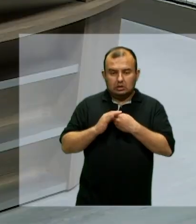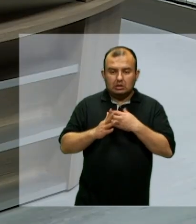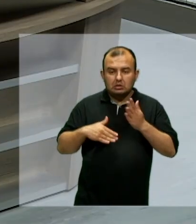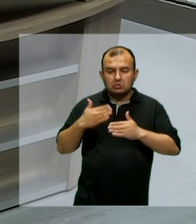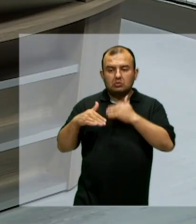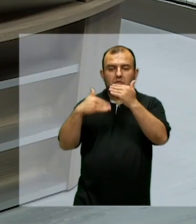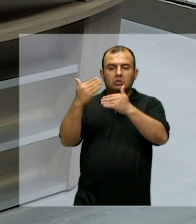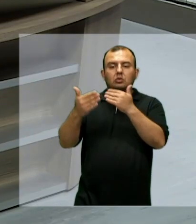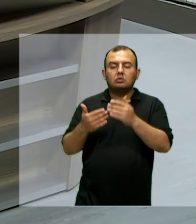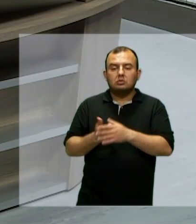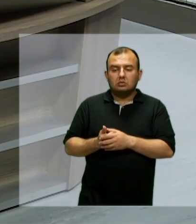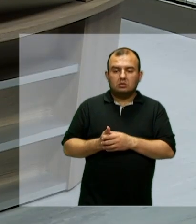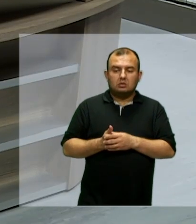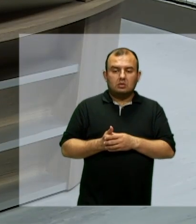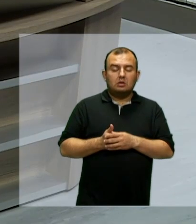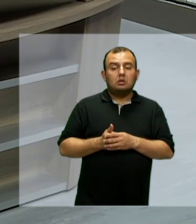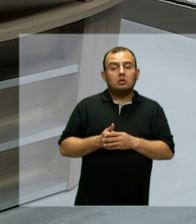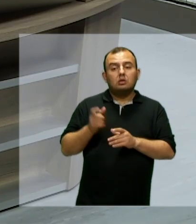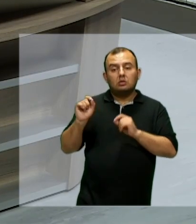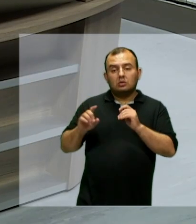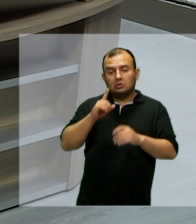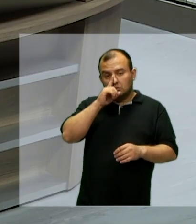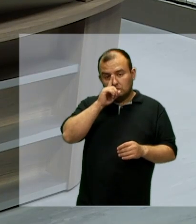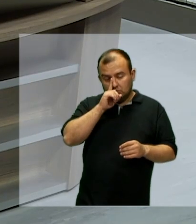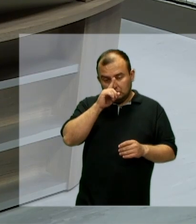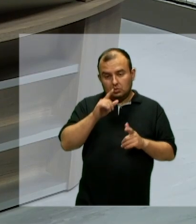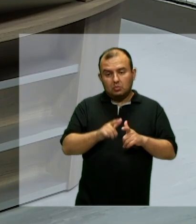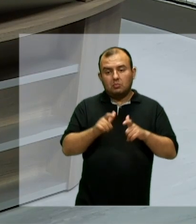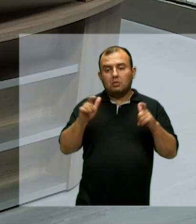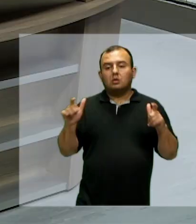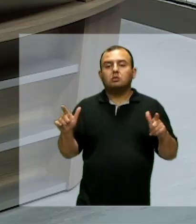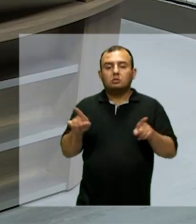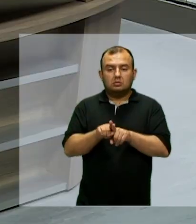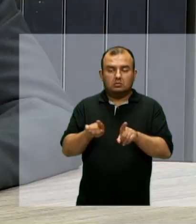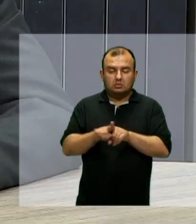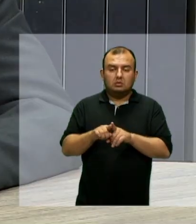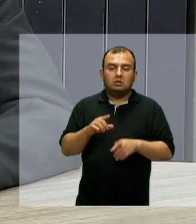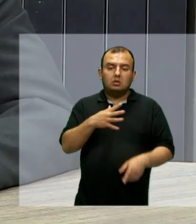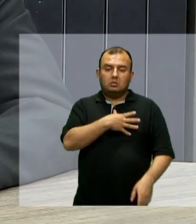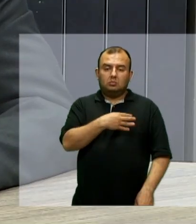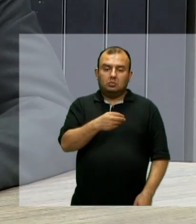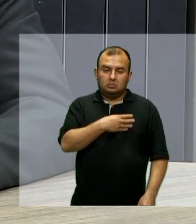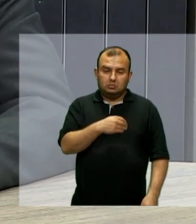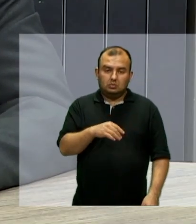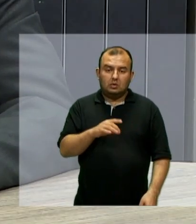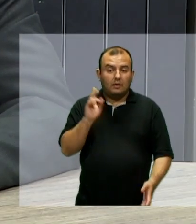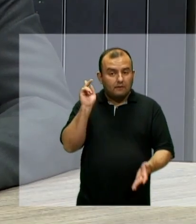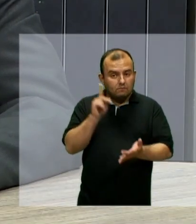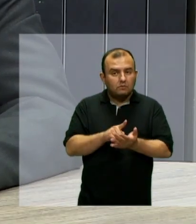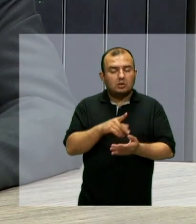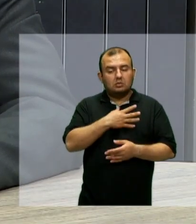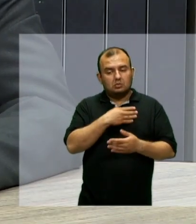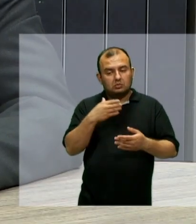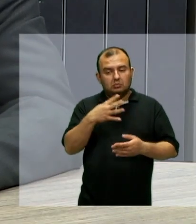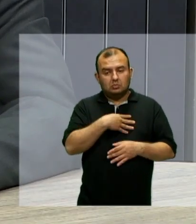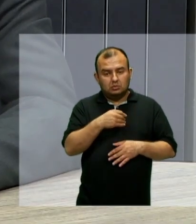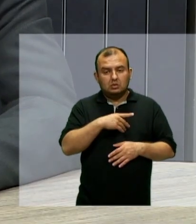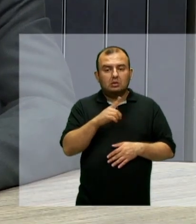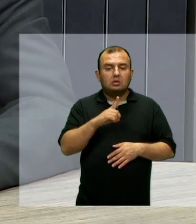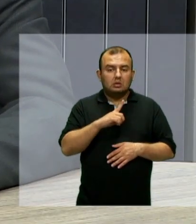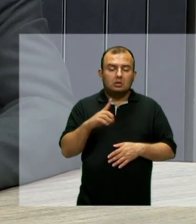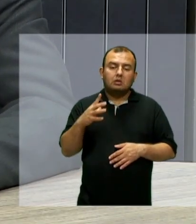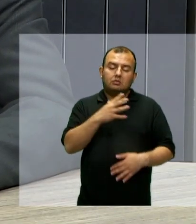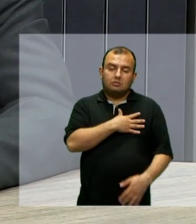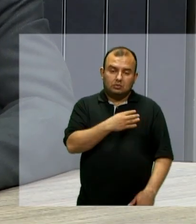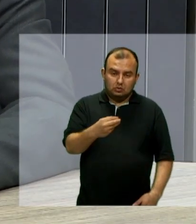desenvolvidas, né? E aí você tem um risco maior também. Então, a amamentação talvez não seja o fato de amamentar, mas o fato de você ter